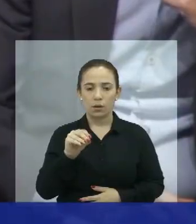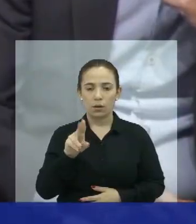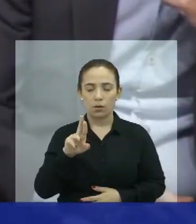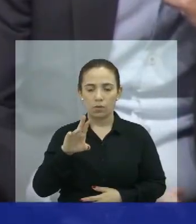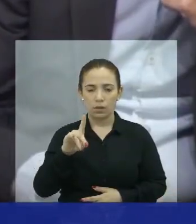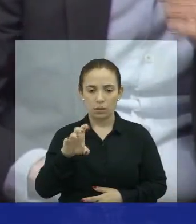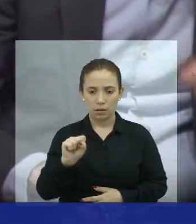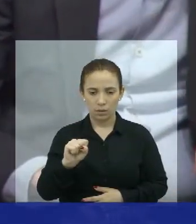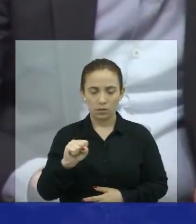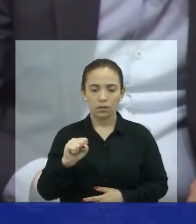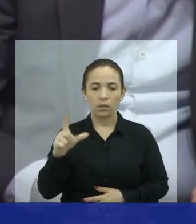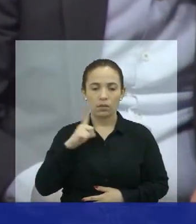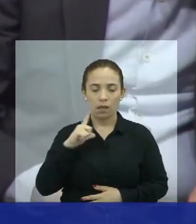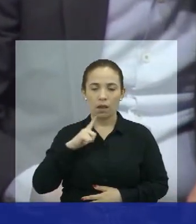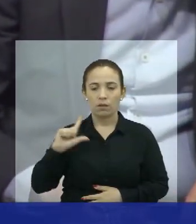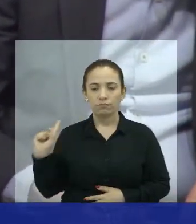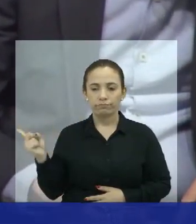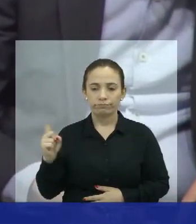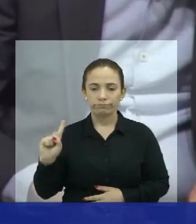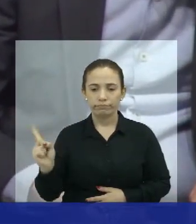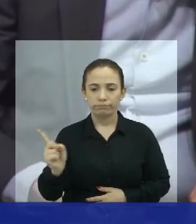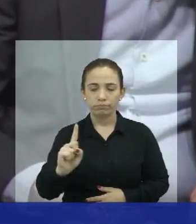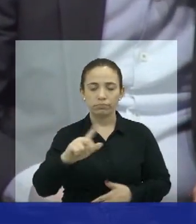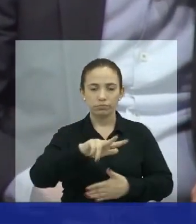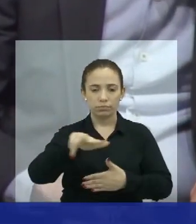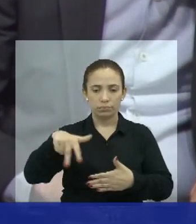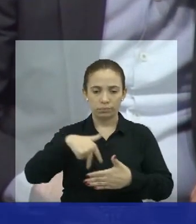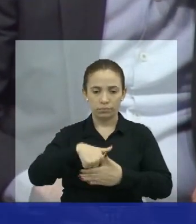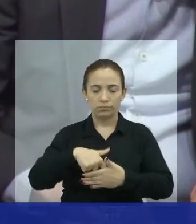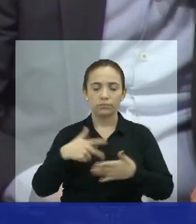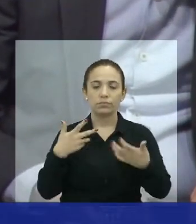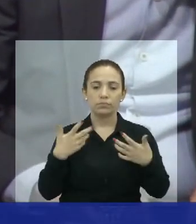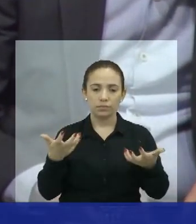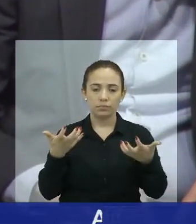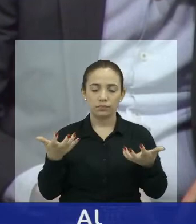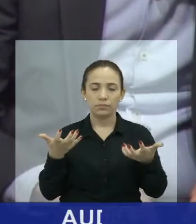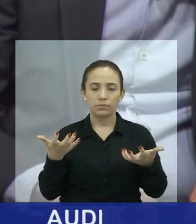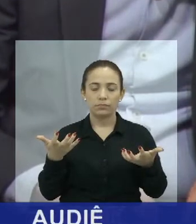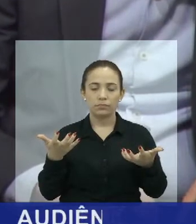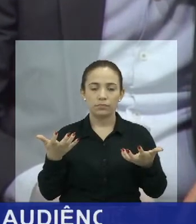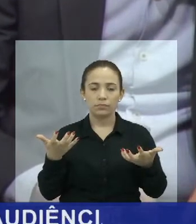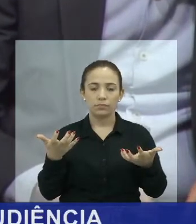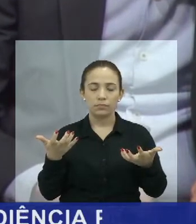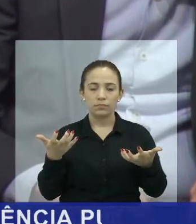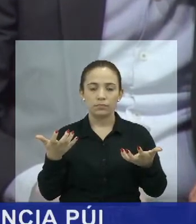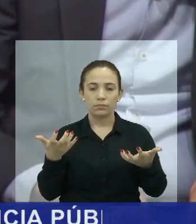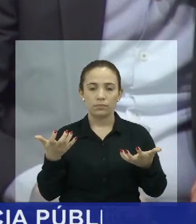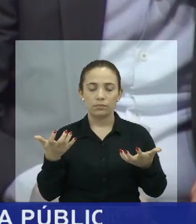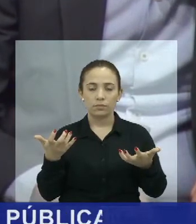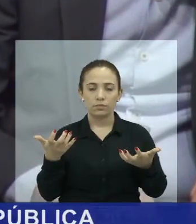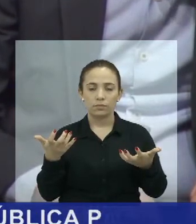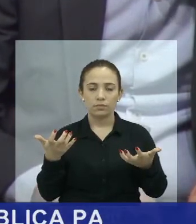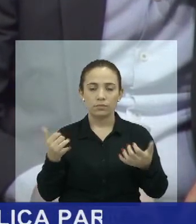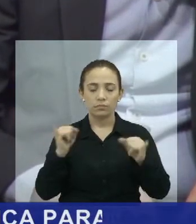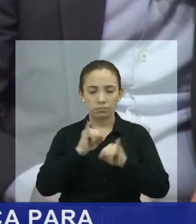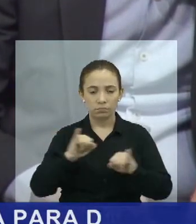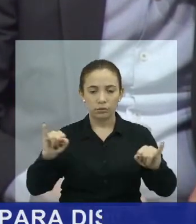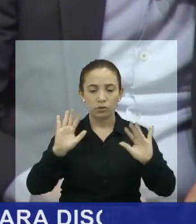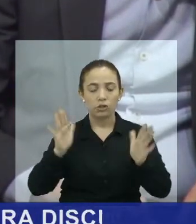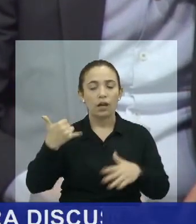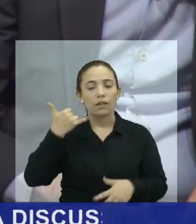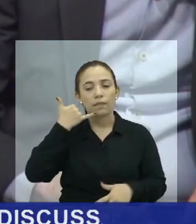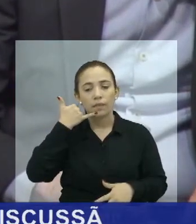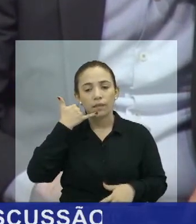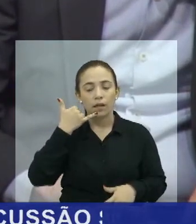dirige à tribuna, eu quero aqui, além do telefone fixo que já divulgamos